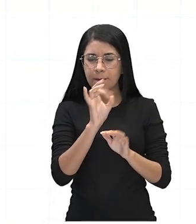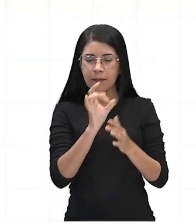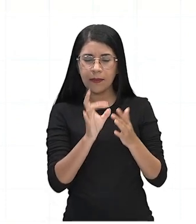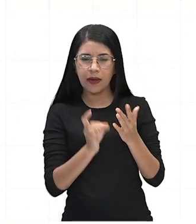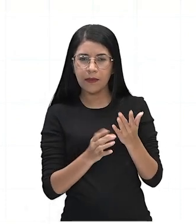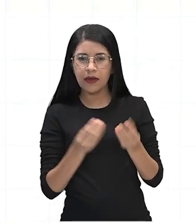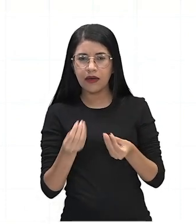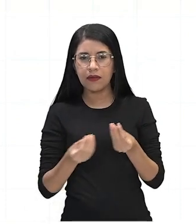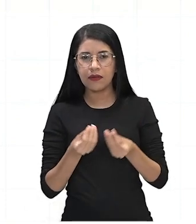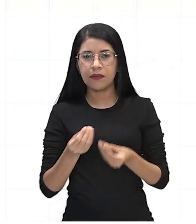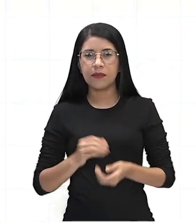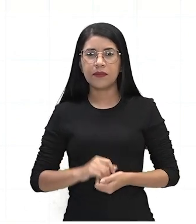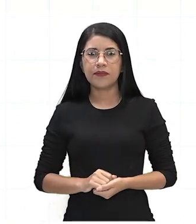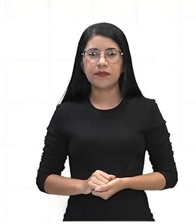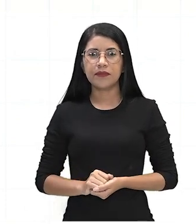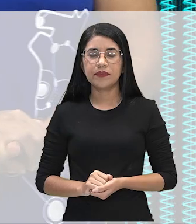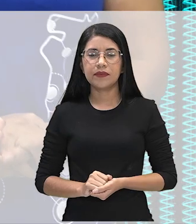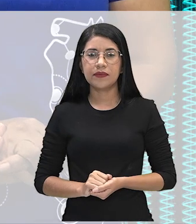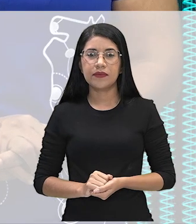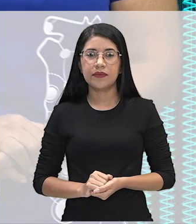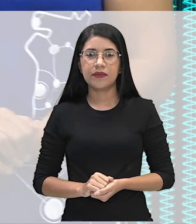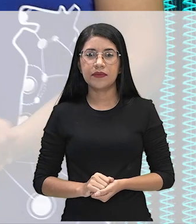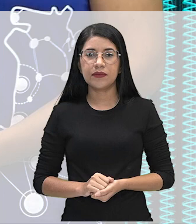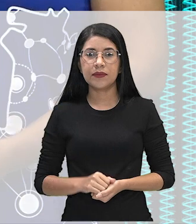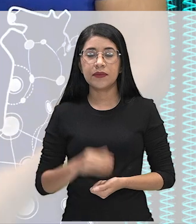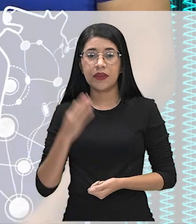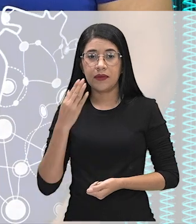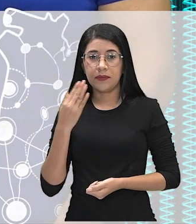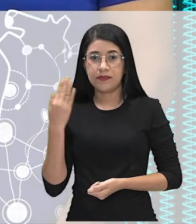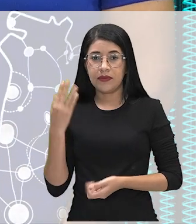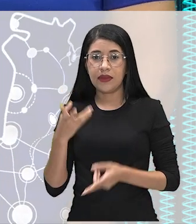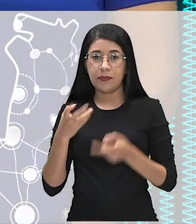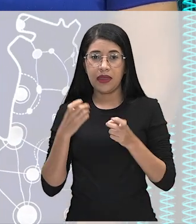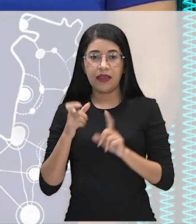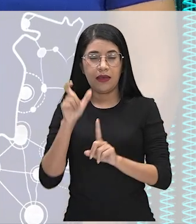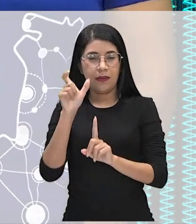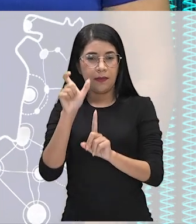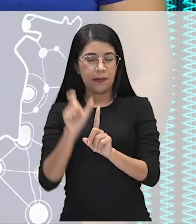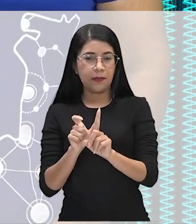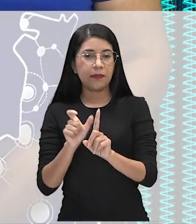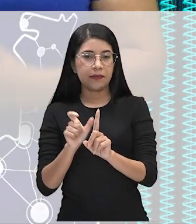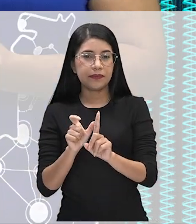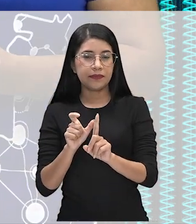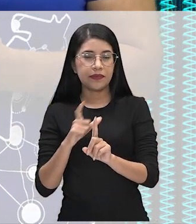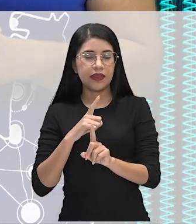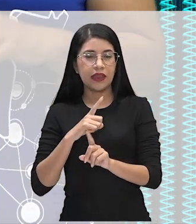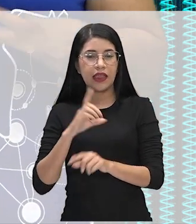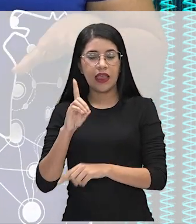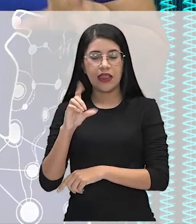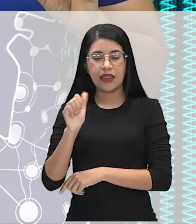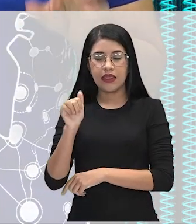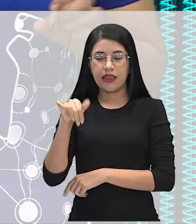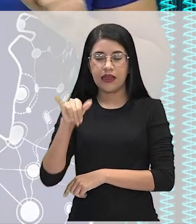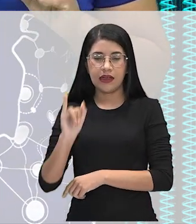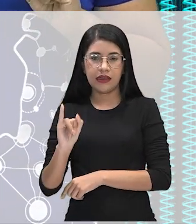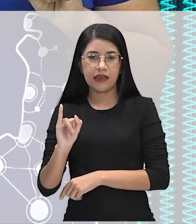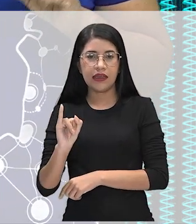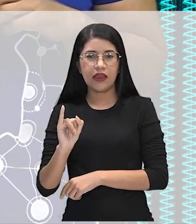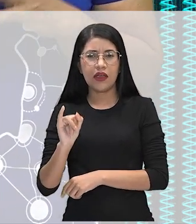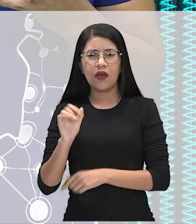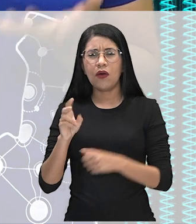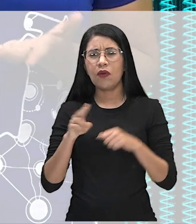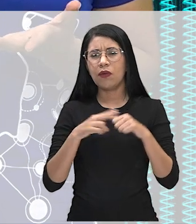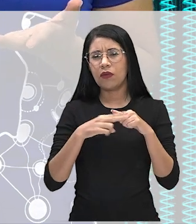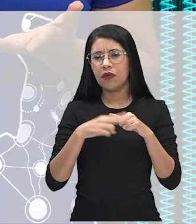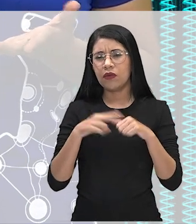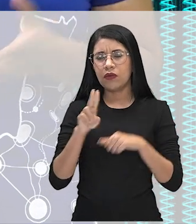go! Observem que eu tenho aqui a personagem, né? A personagem Dani. Vamos ver o pronome que eu vou utilizar